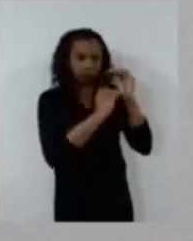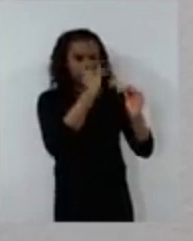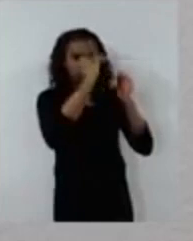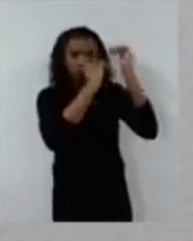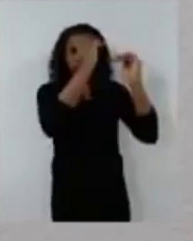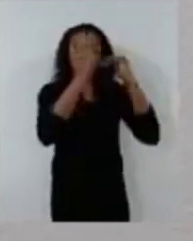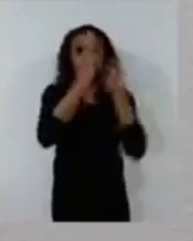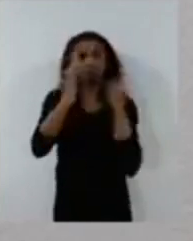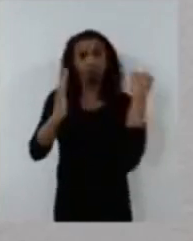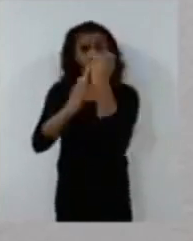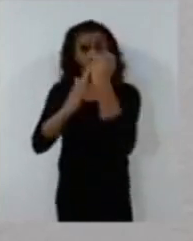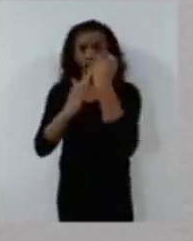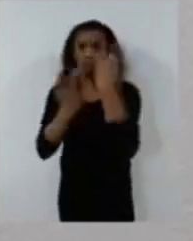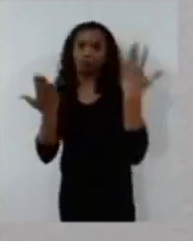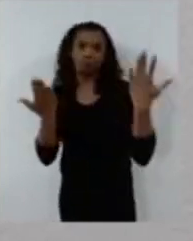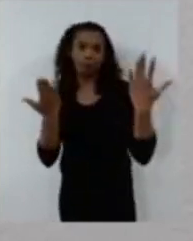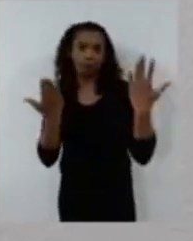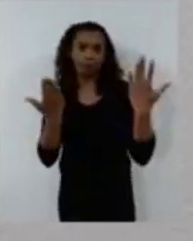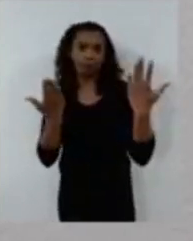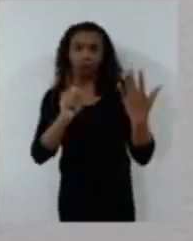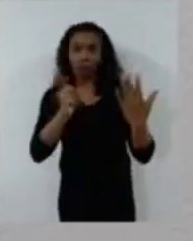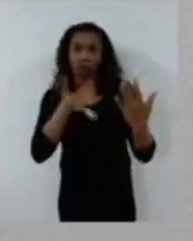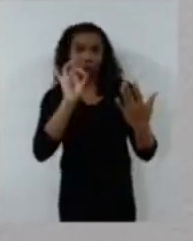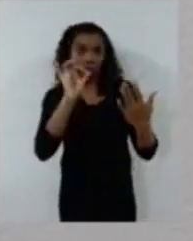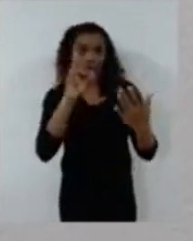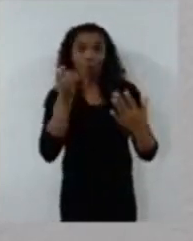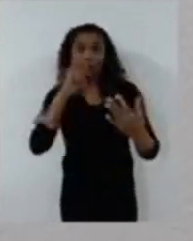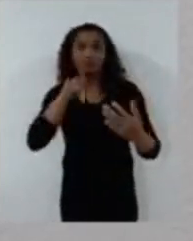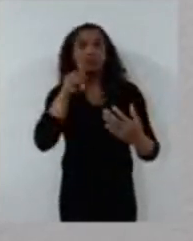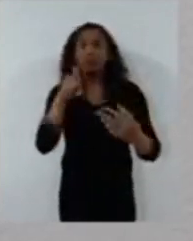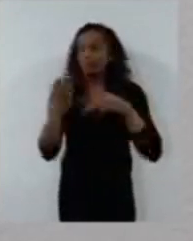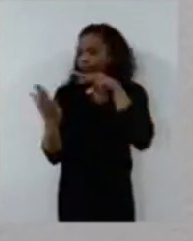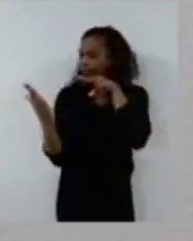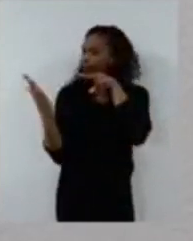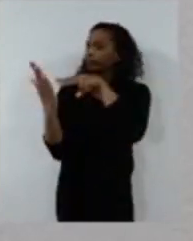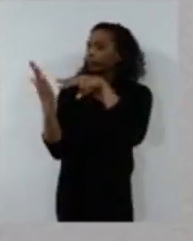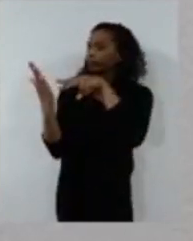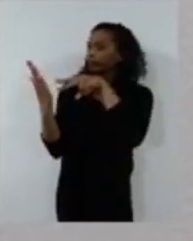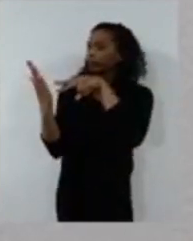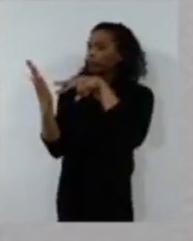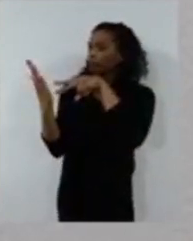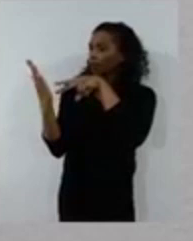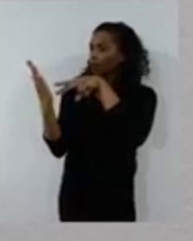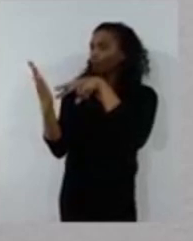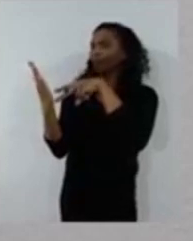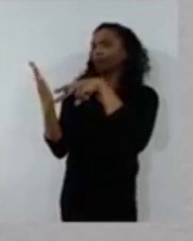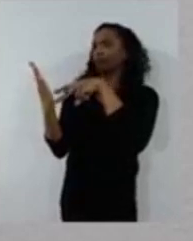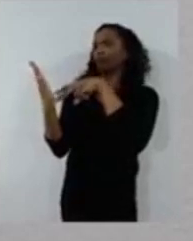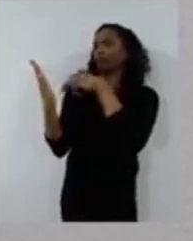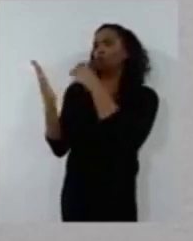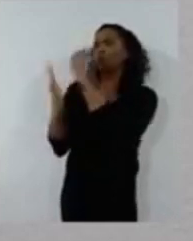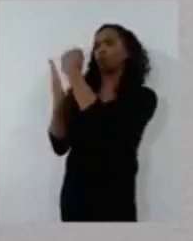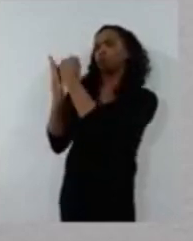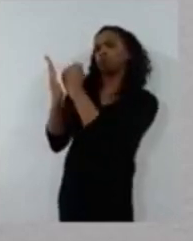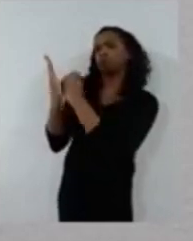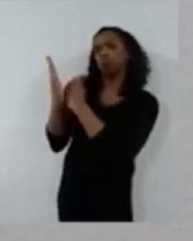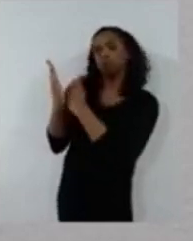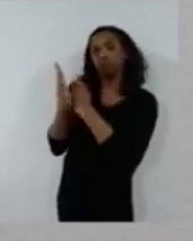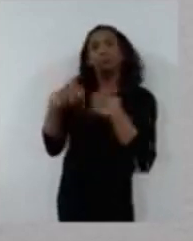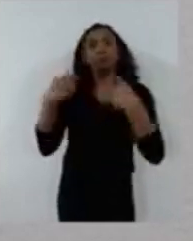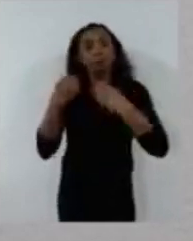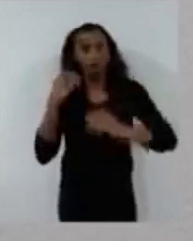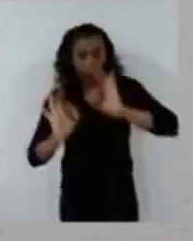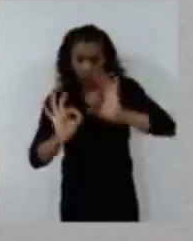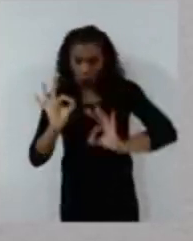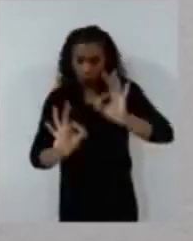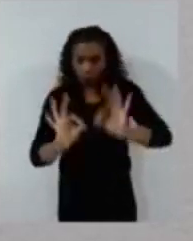casos nunca quando vocês olharem um boletim. Mas ele deve acontecer de forma que a gente, com o serviço nosso